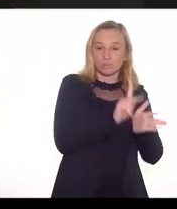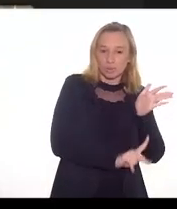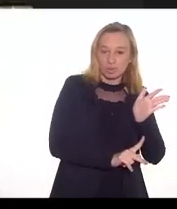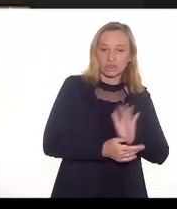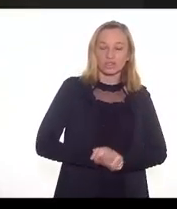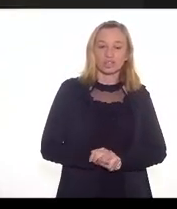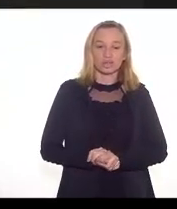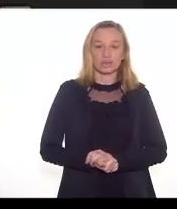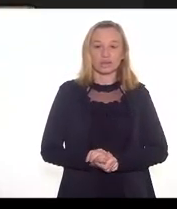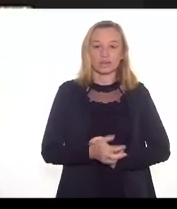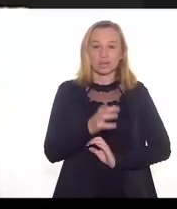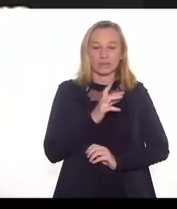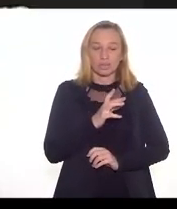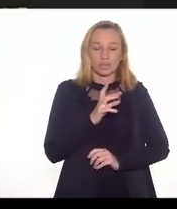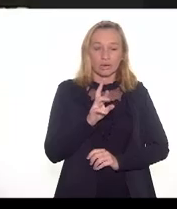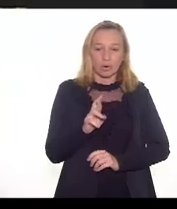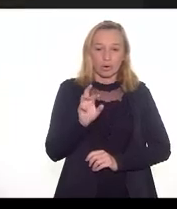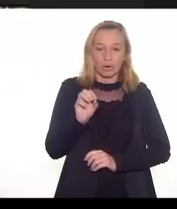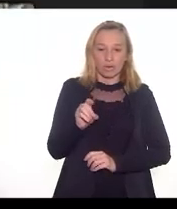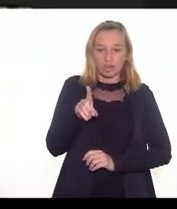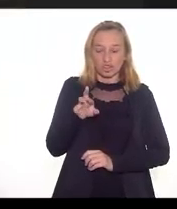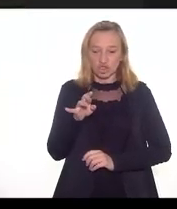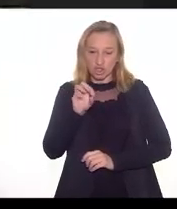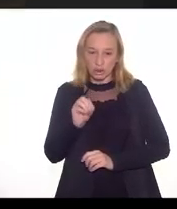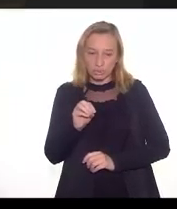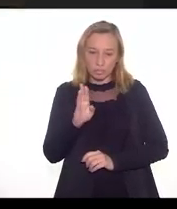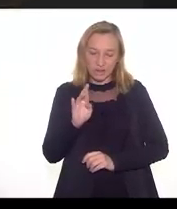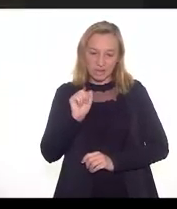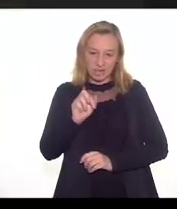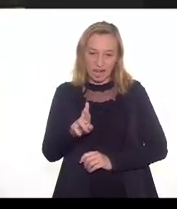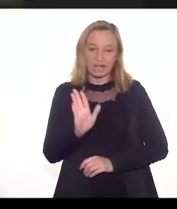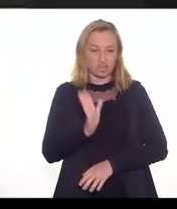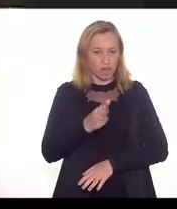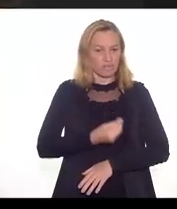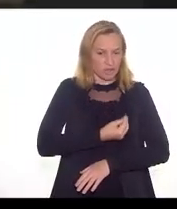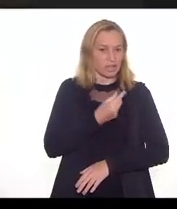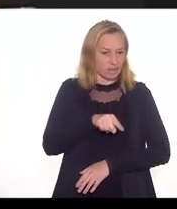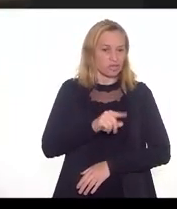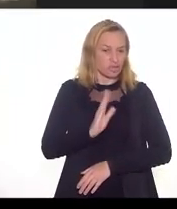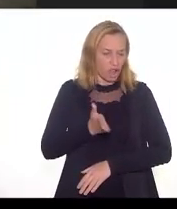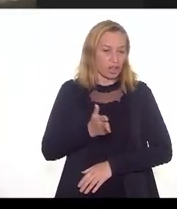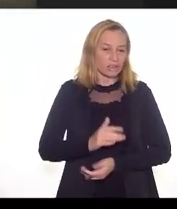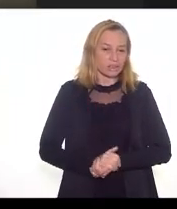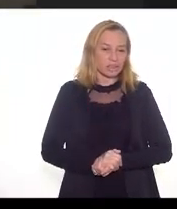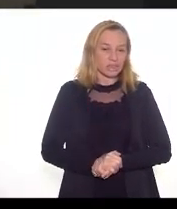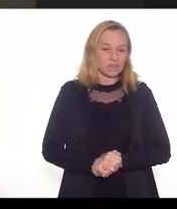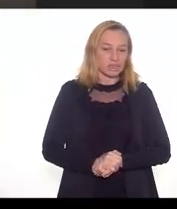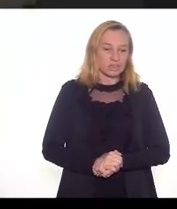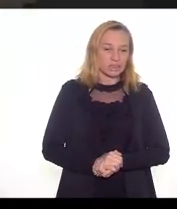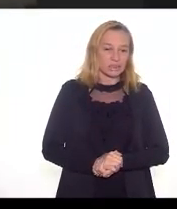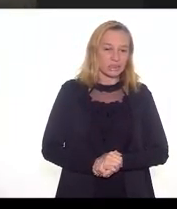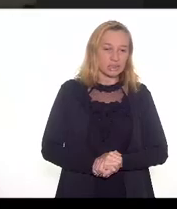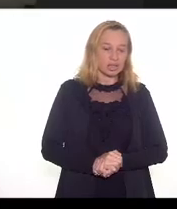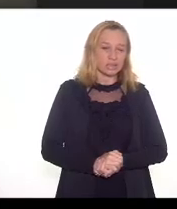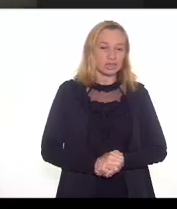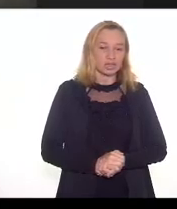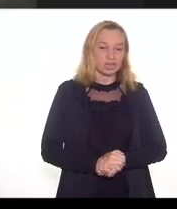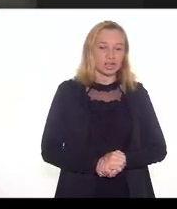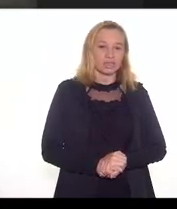Rodrigo Bacelar, não sei se ele conseguiu entrar ainda. Já está ao vivo. Já. Deputado Bacelar, vice-presidente,